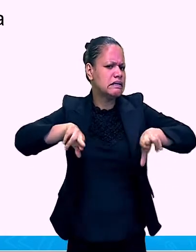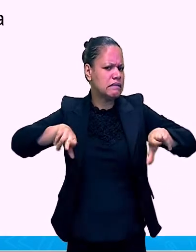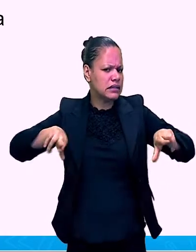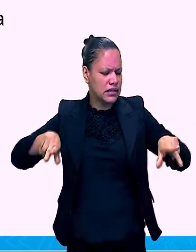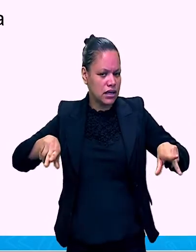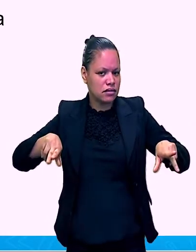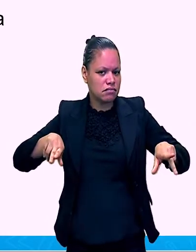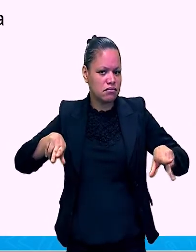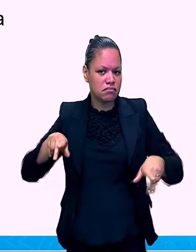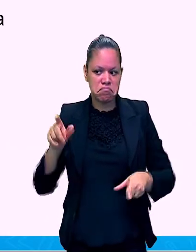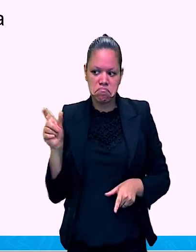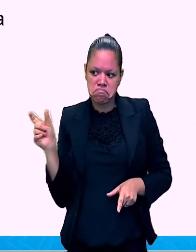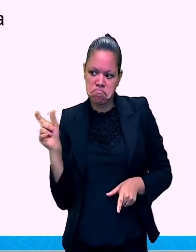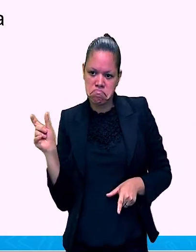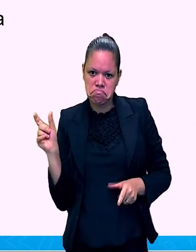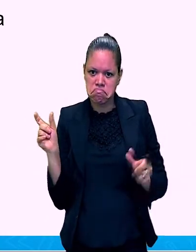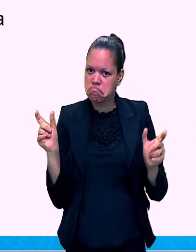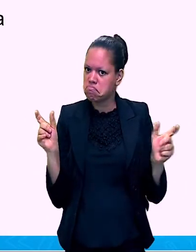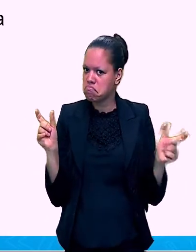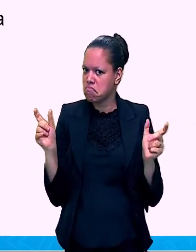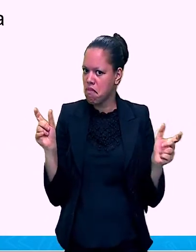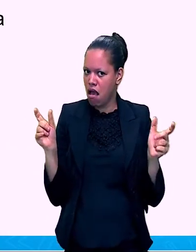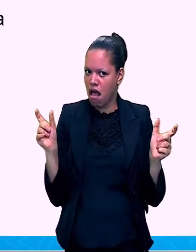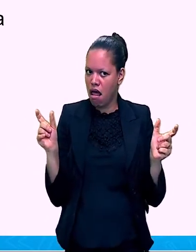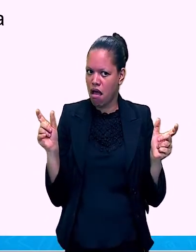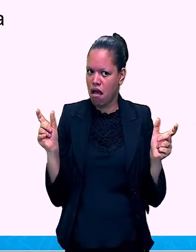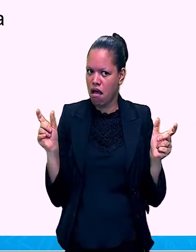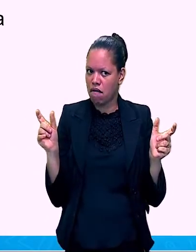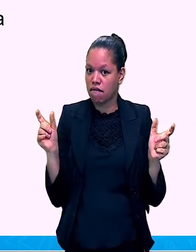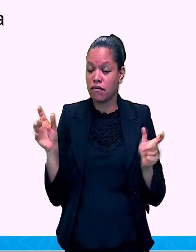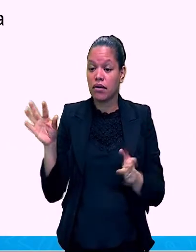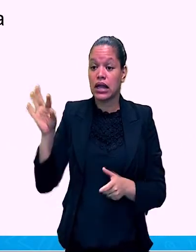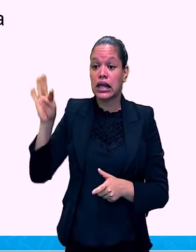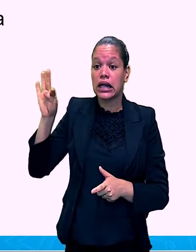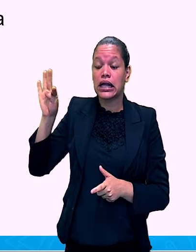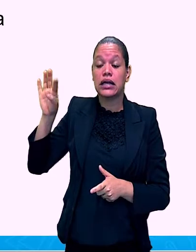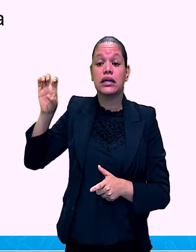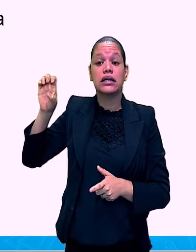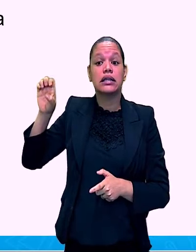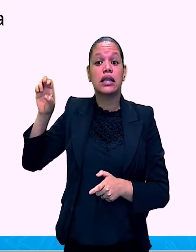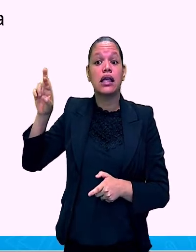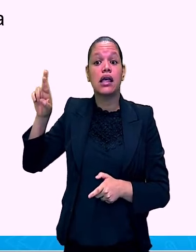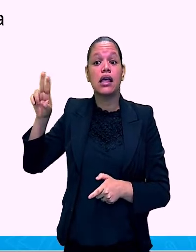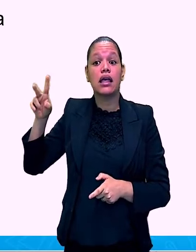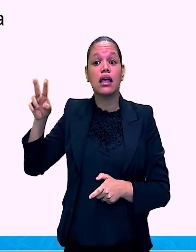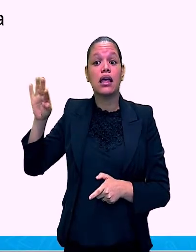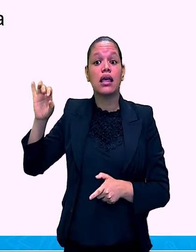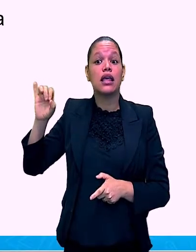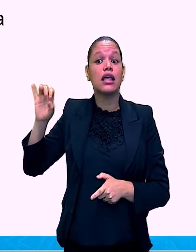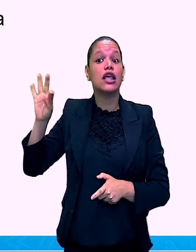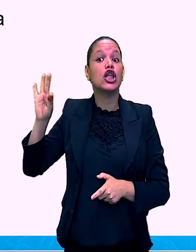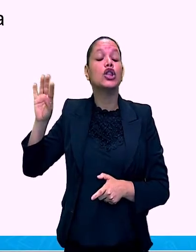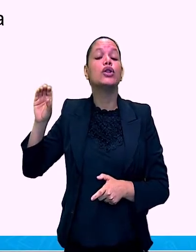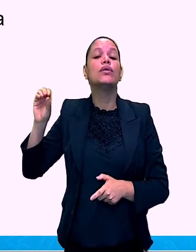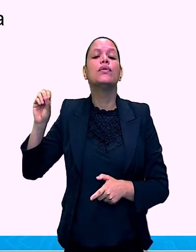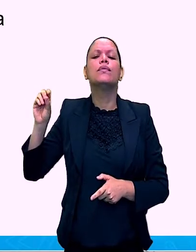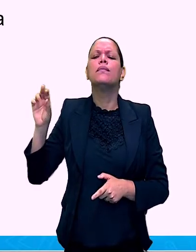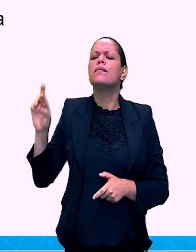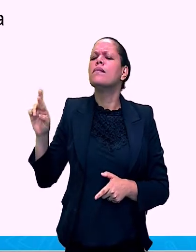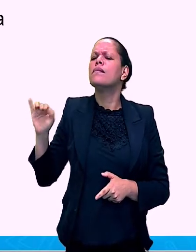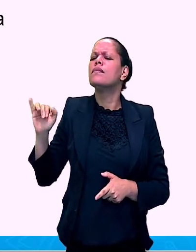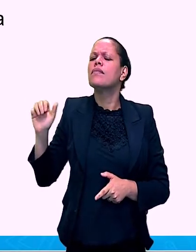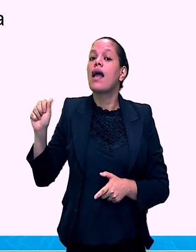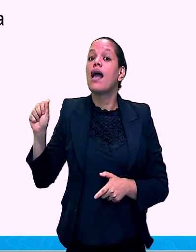territorialidade. O que é? Comportamento com expectativa de poder,